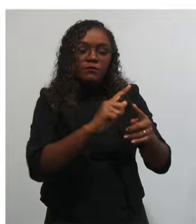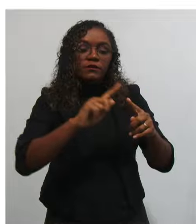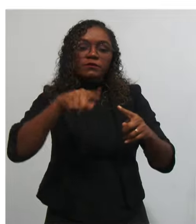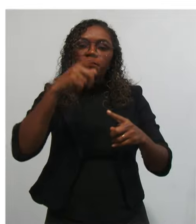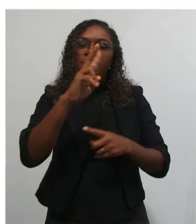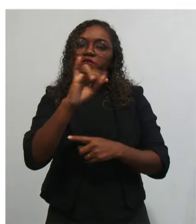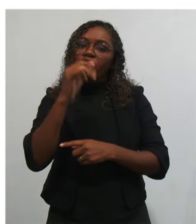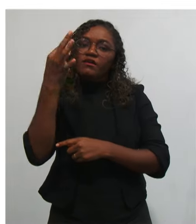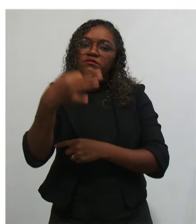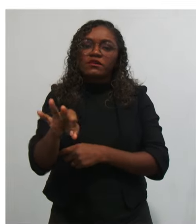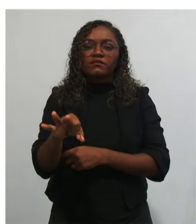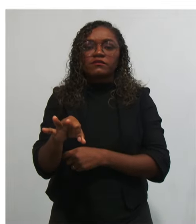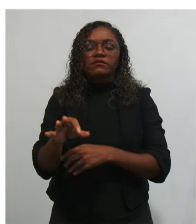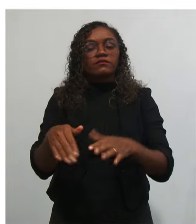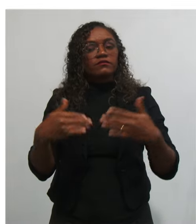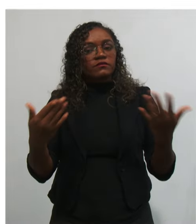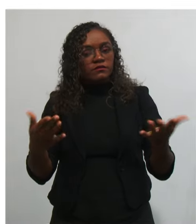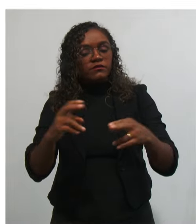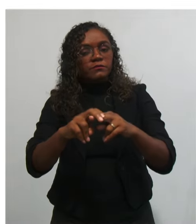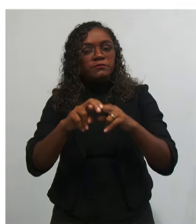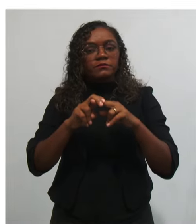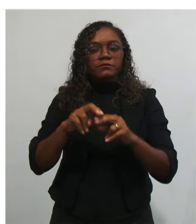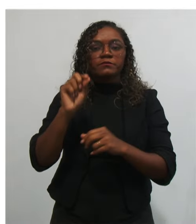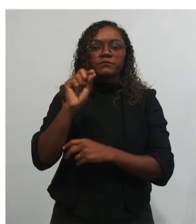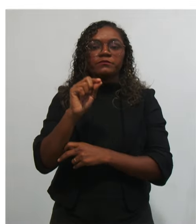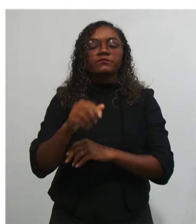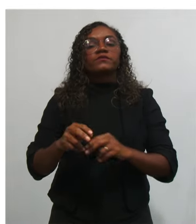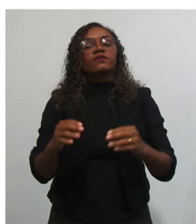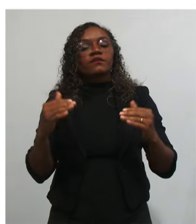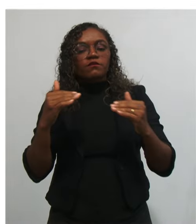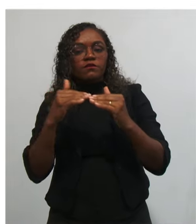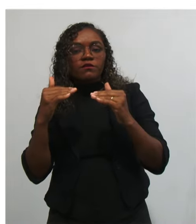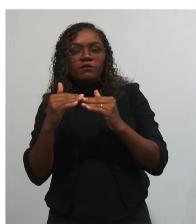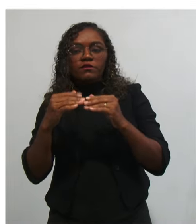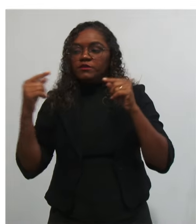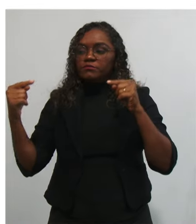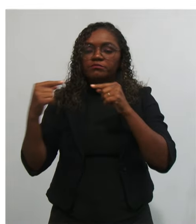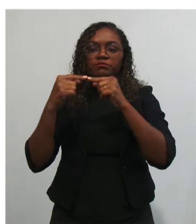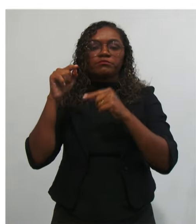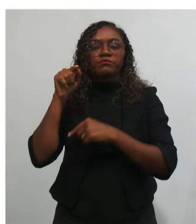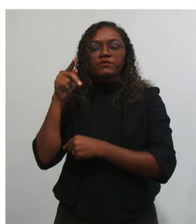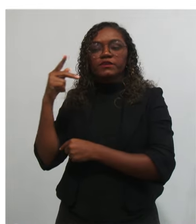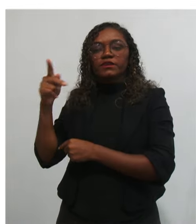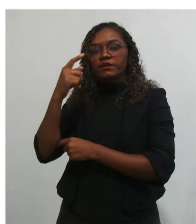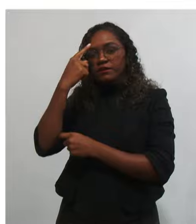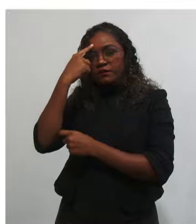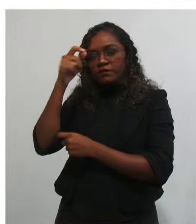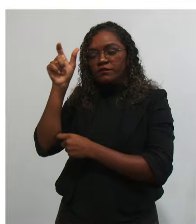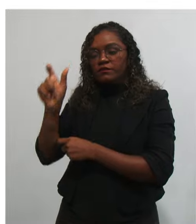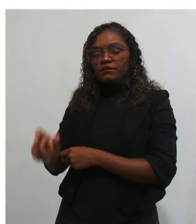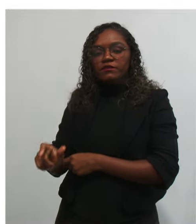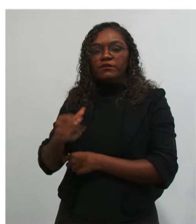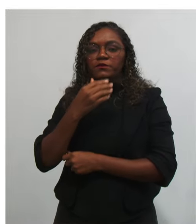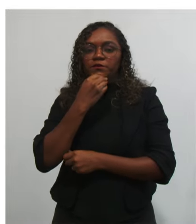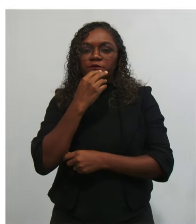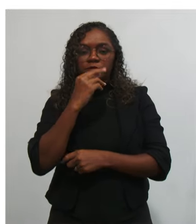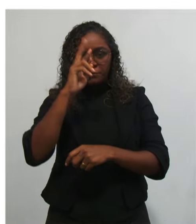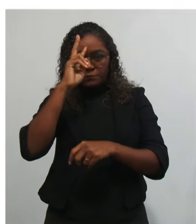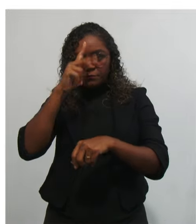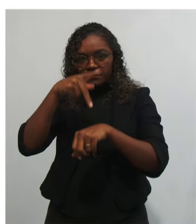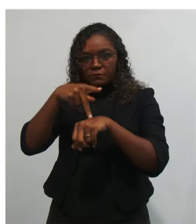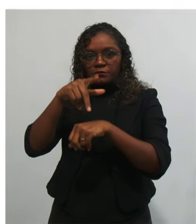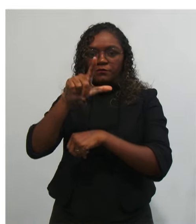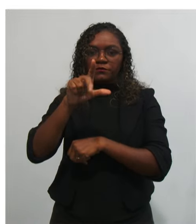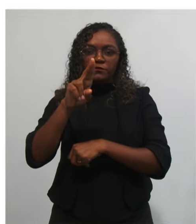vez Então por isso que a gente eh concorda com a ideia de de luquez com a a fundamento de luques